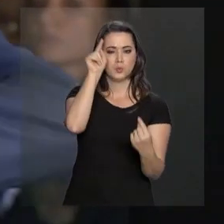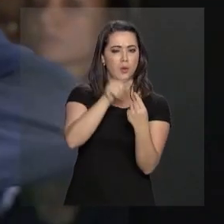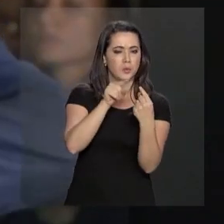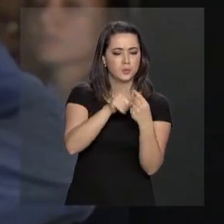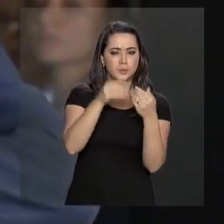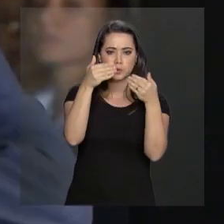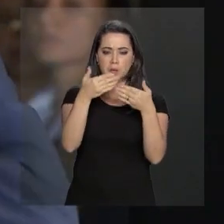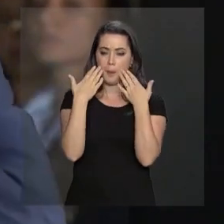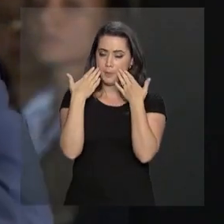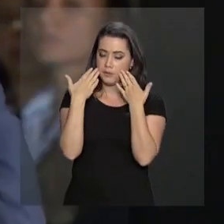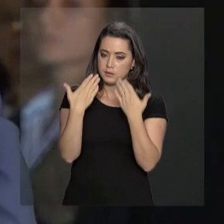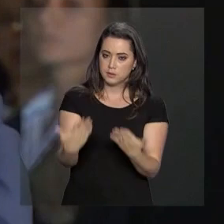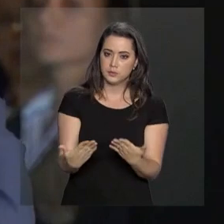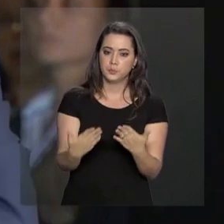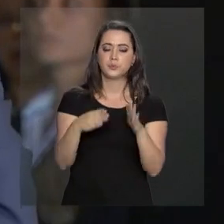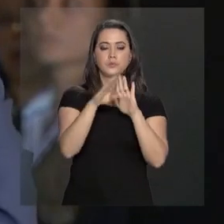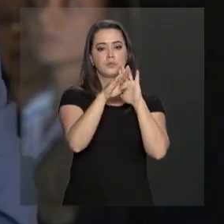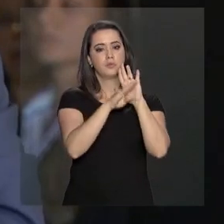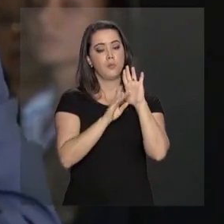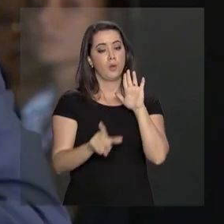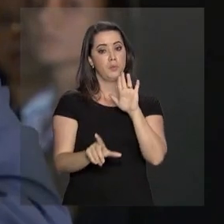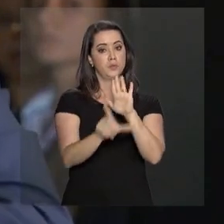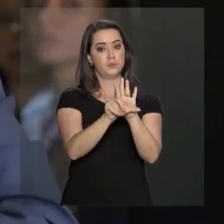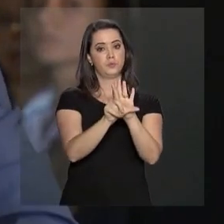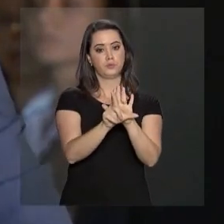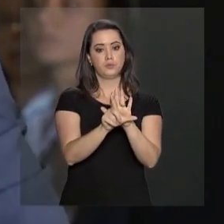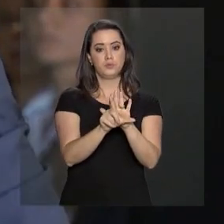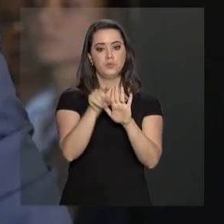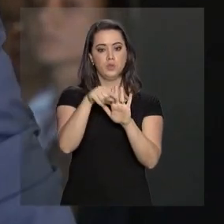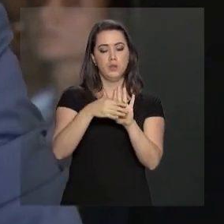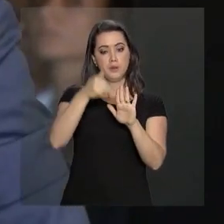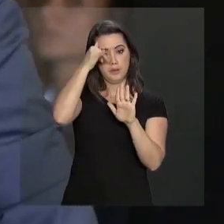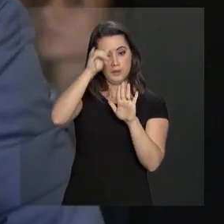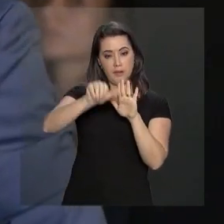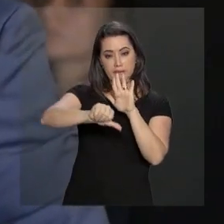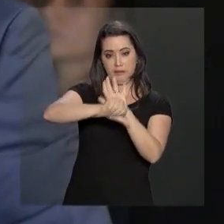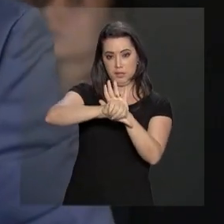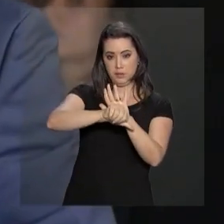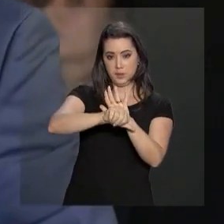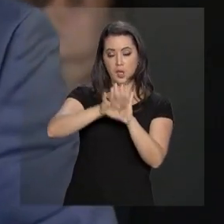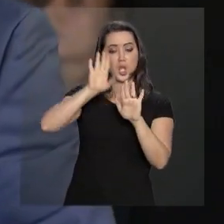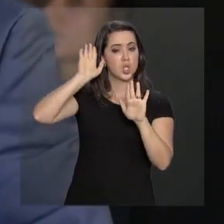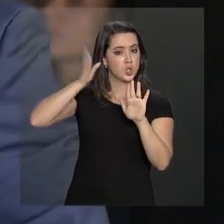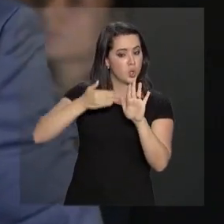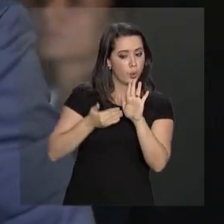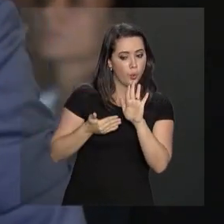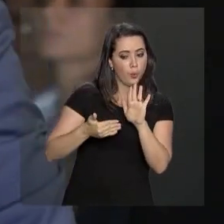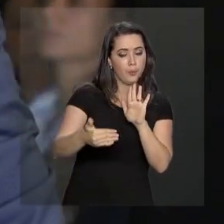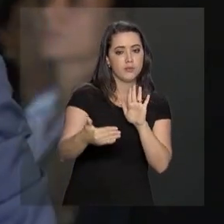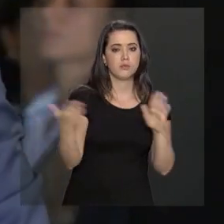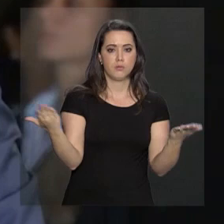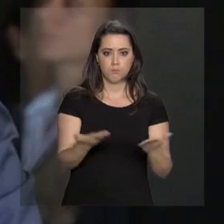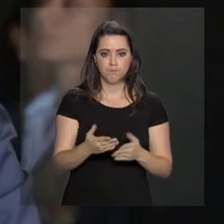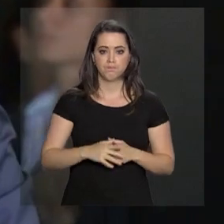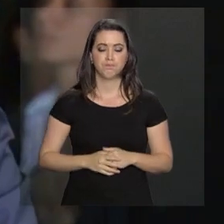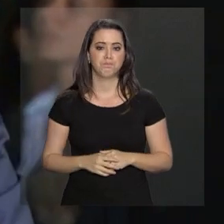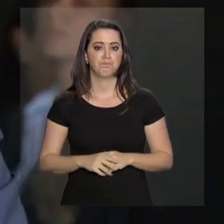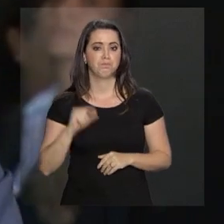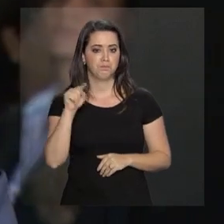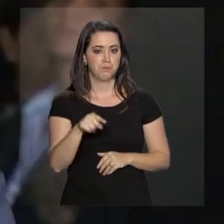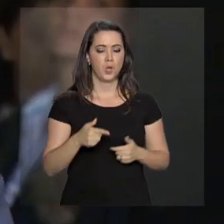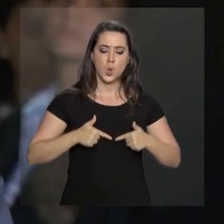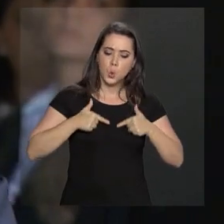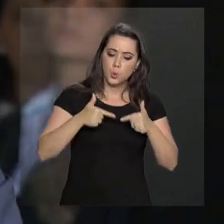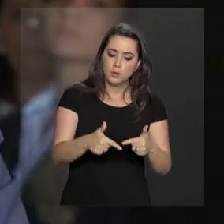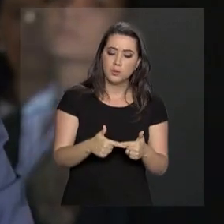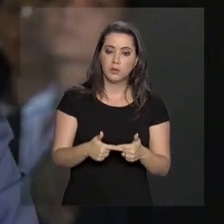será apresentar um projeto de lei anticrime já no início da próxima legislatura e lutar